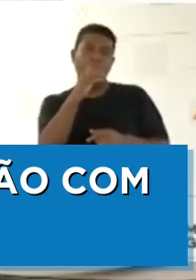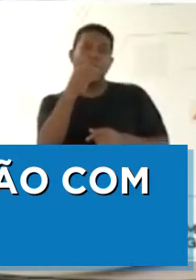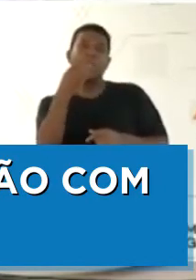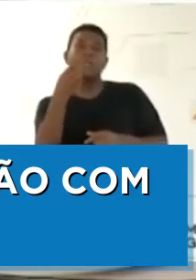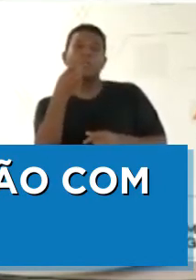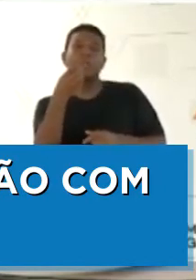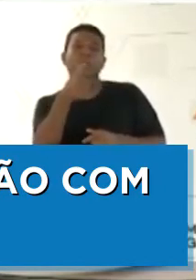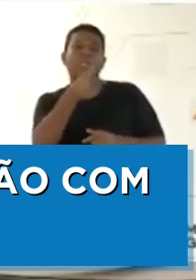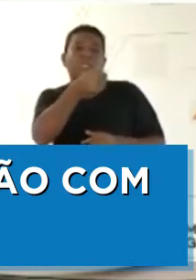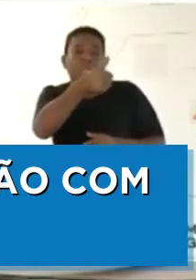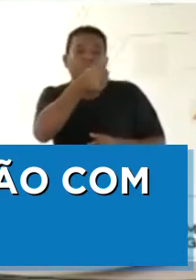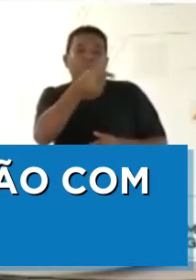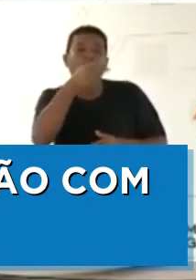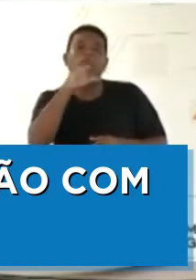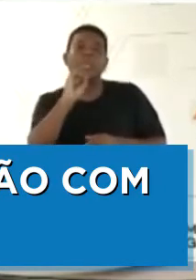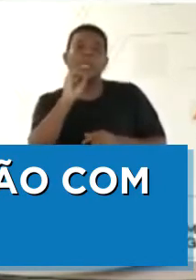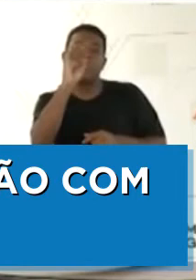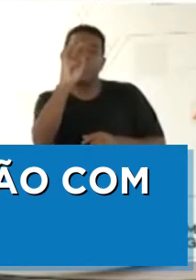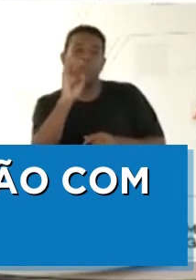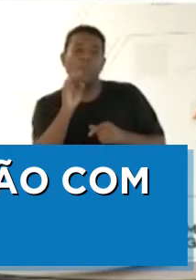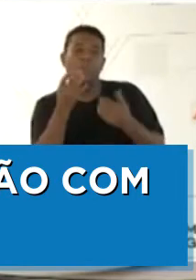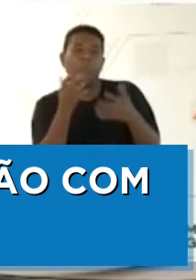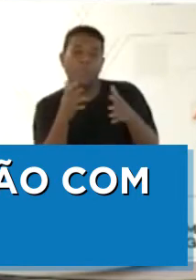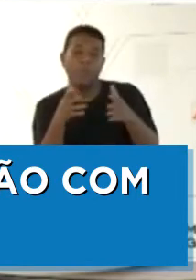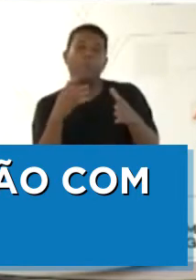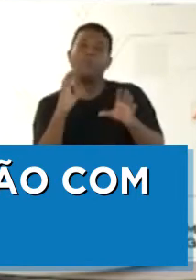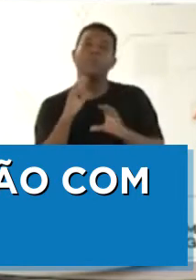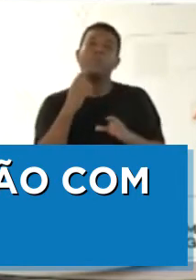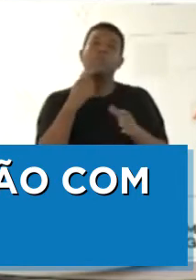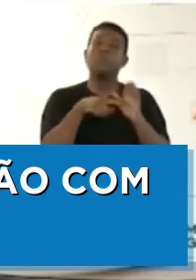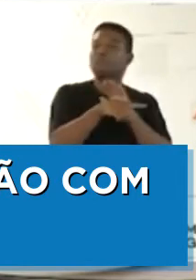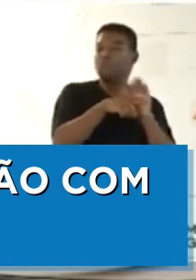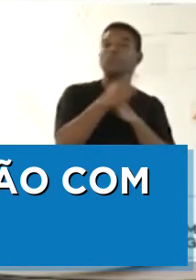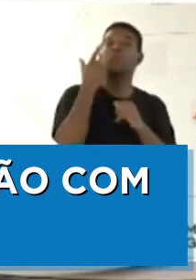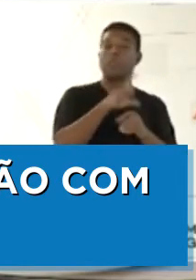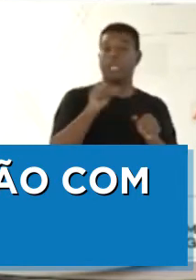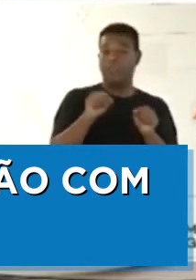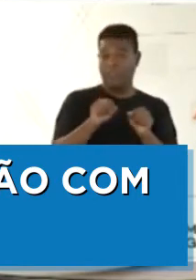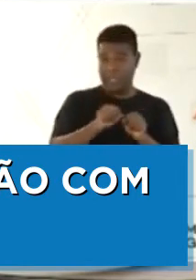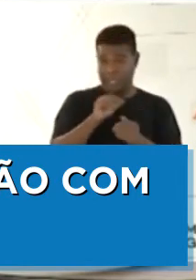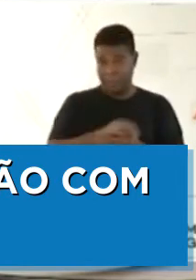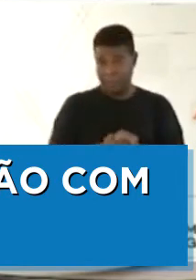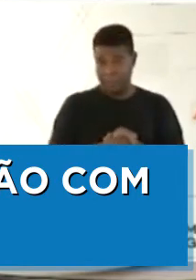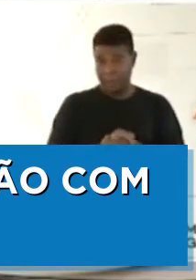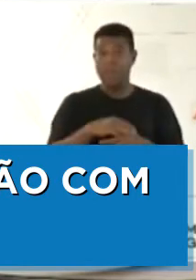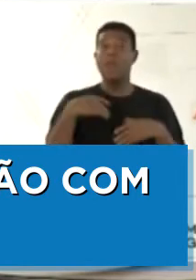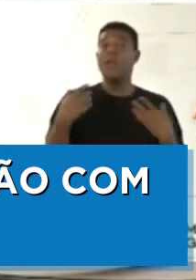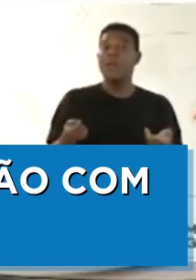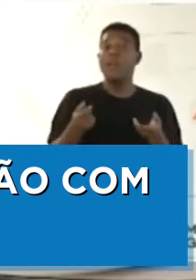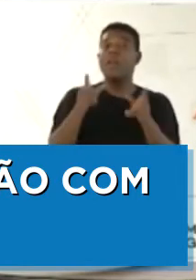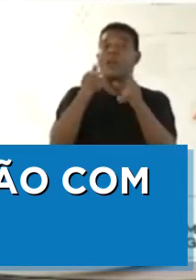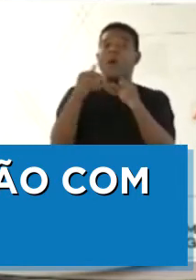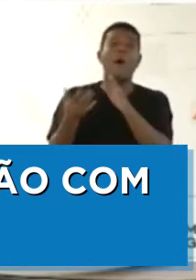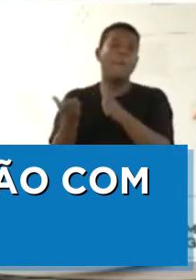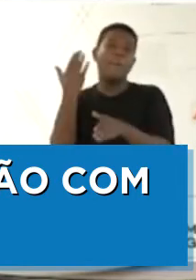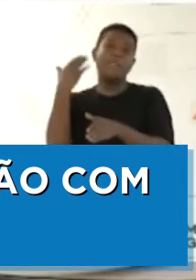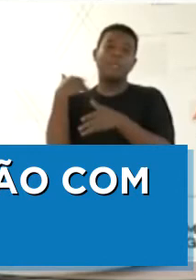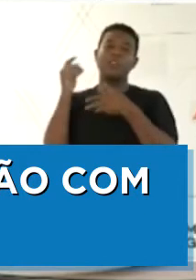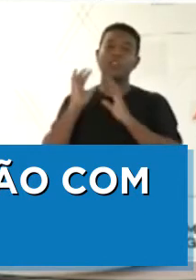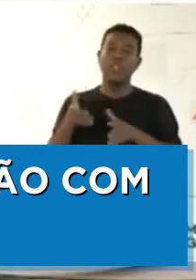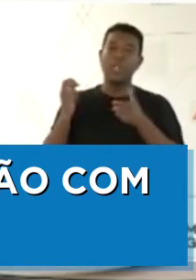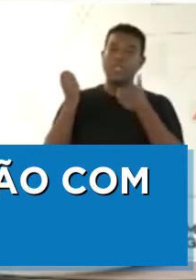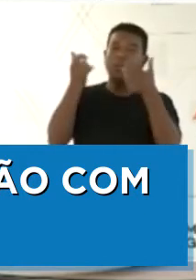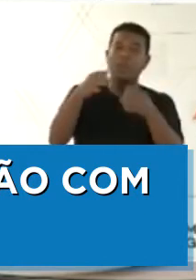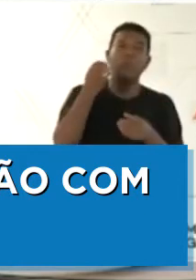um aumento com o passar do tempo, por isso que nós sempre falamos em relação ao pico, é que o percentual de